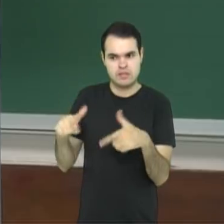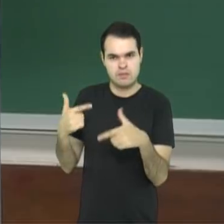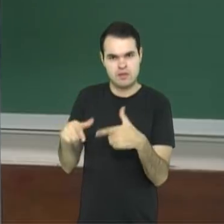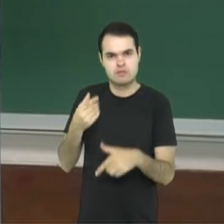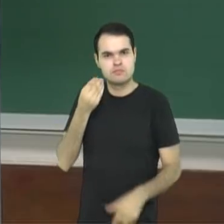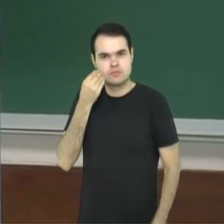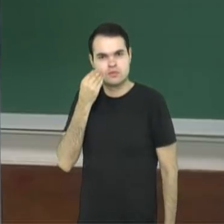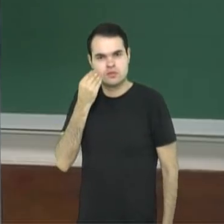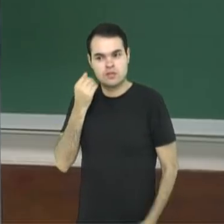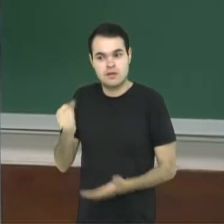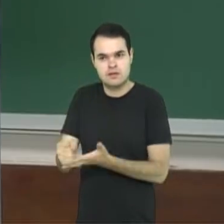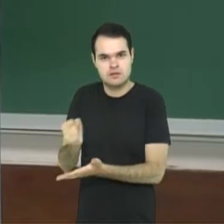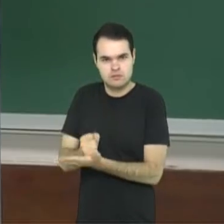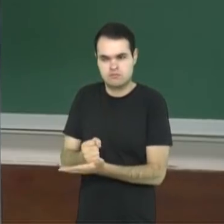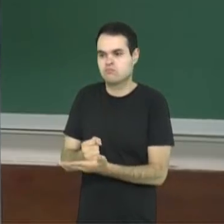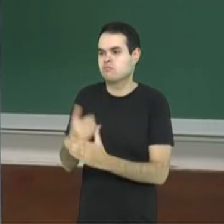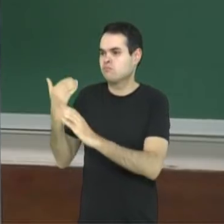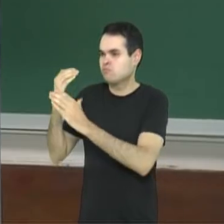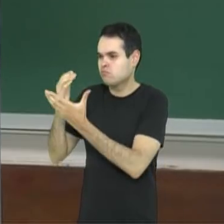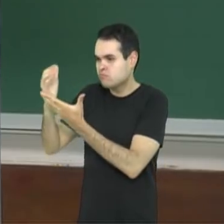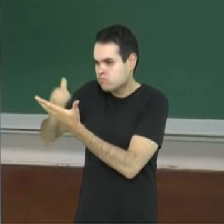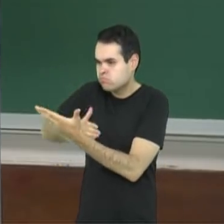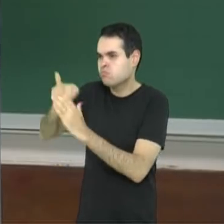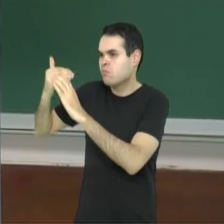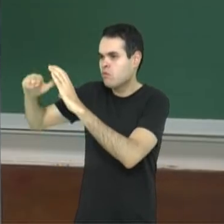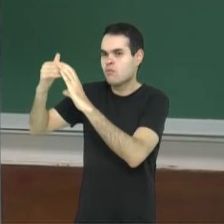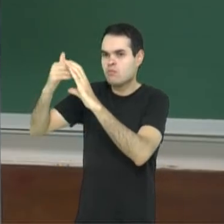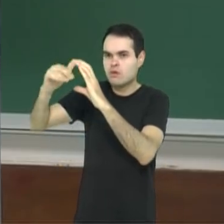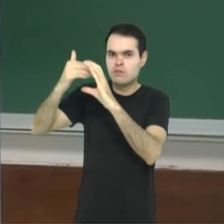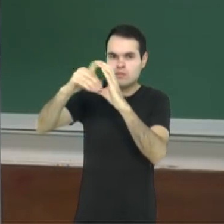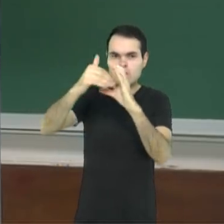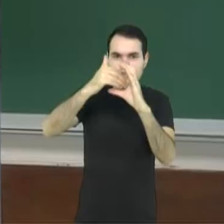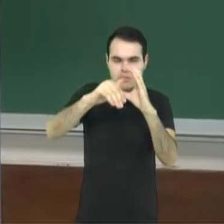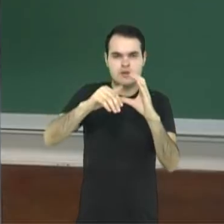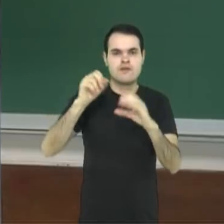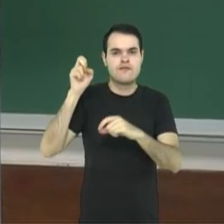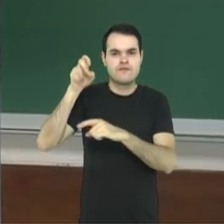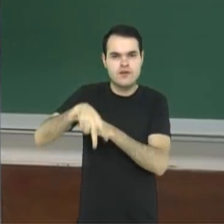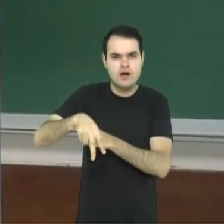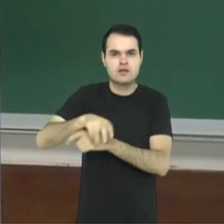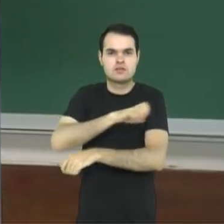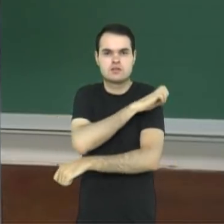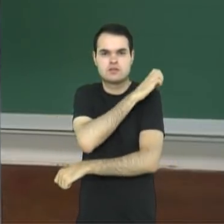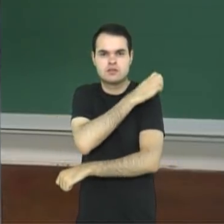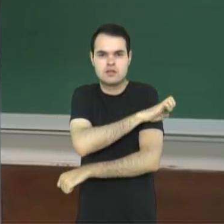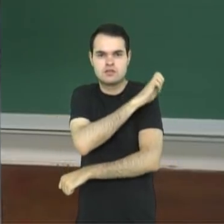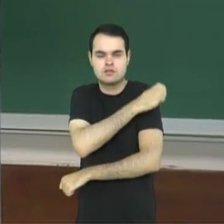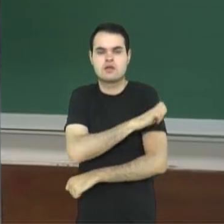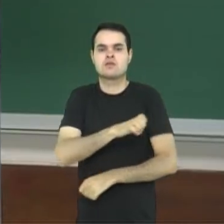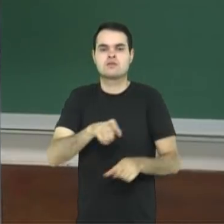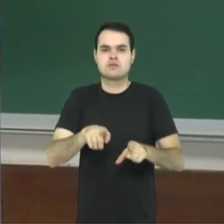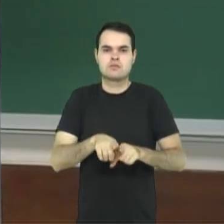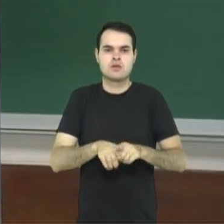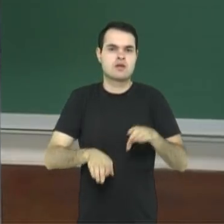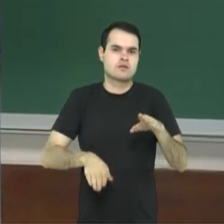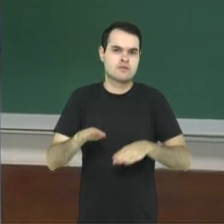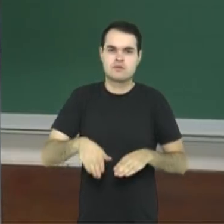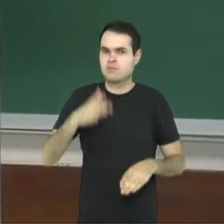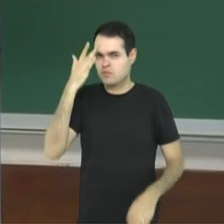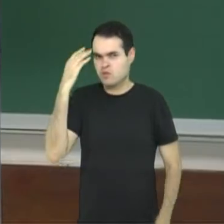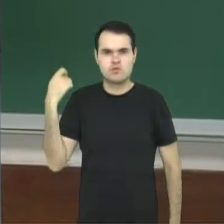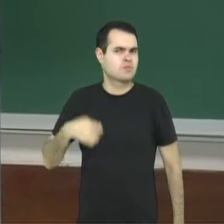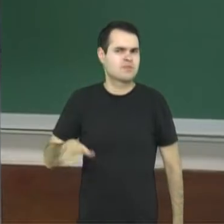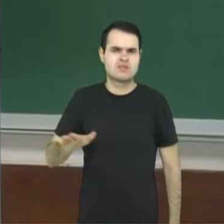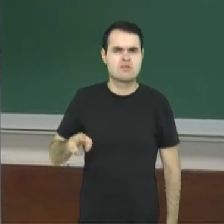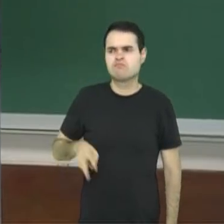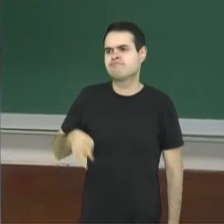um emprego, para quem está procurando um emprego, uma vaga de estágio. Né? Então, ele encurta a distância, a pessoa não tem que se deslocar e ir